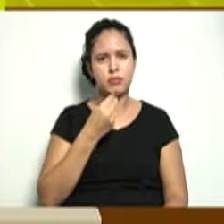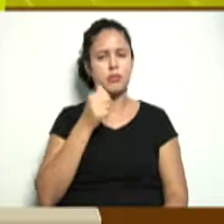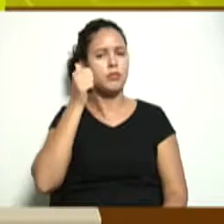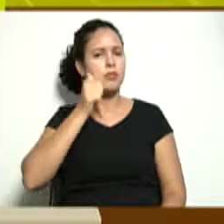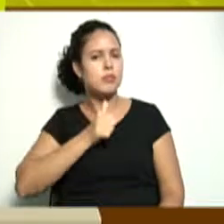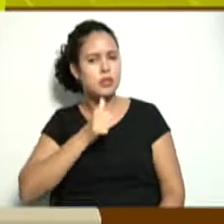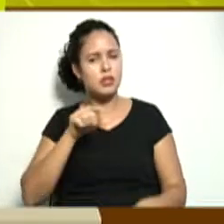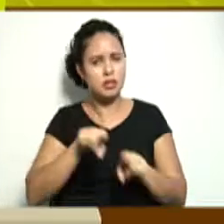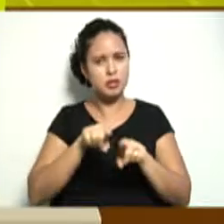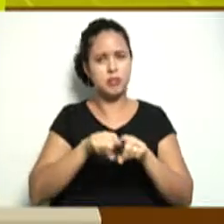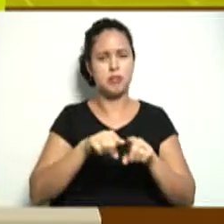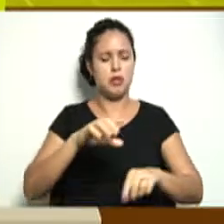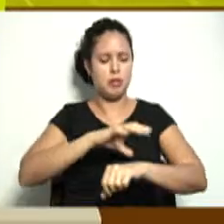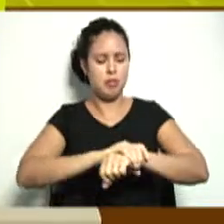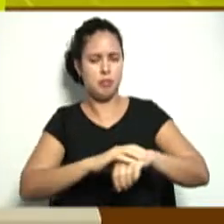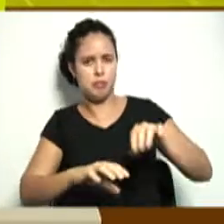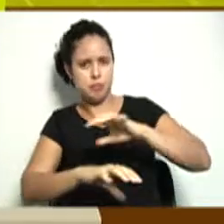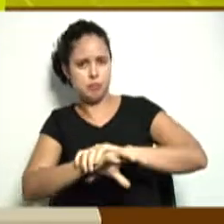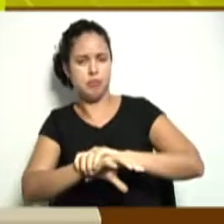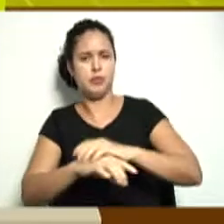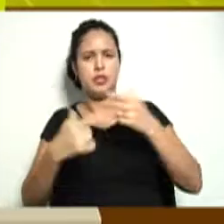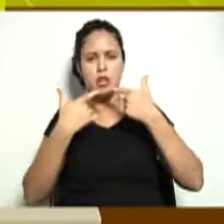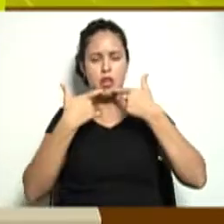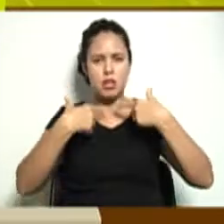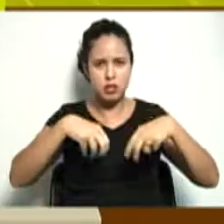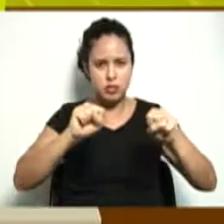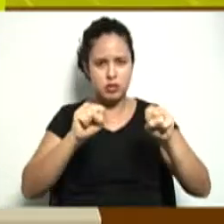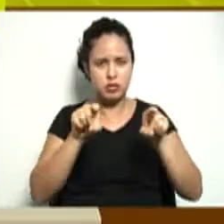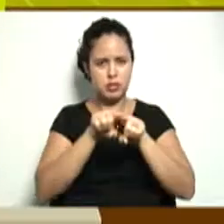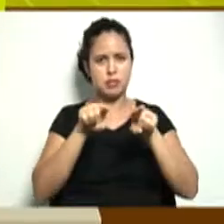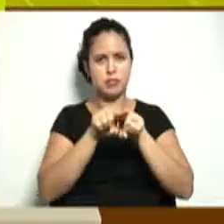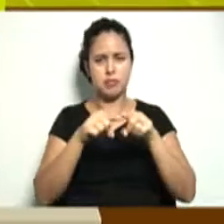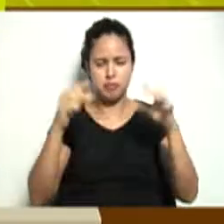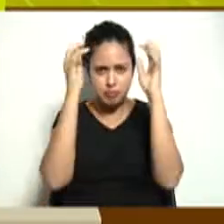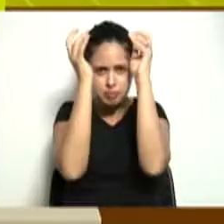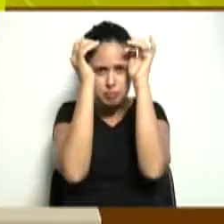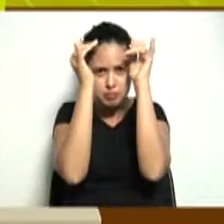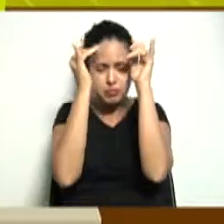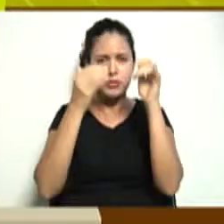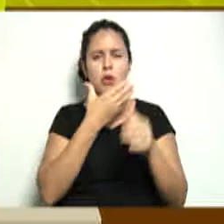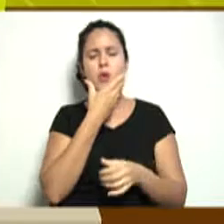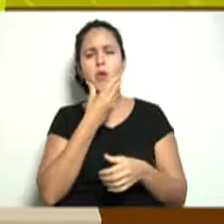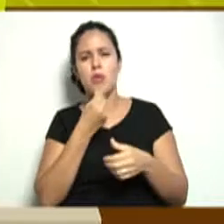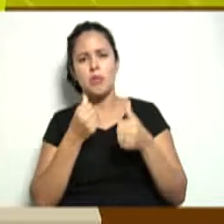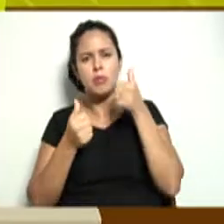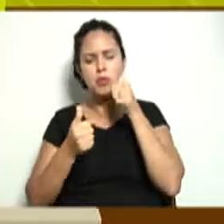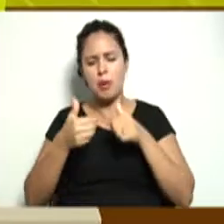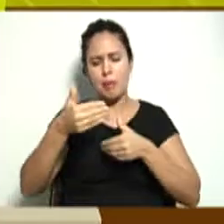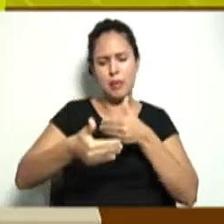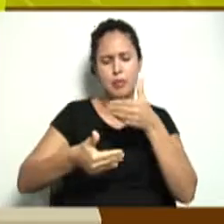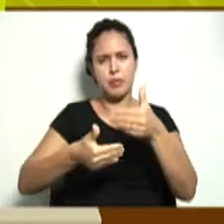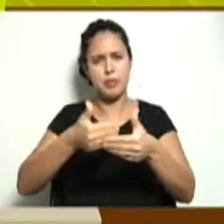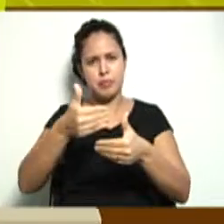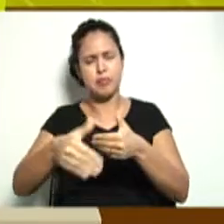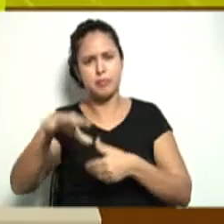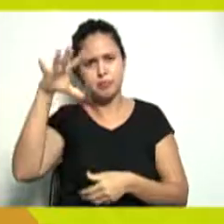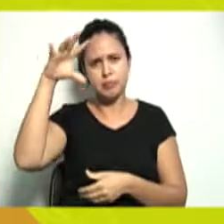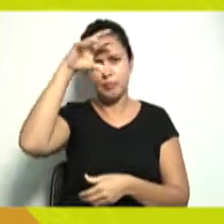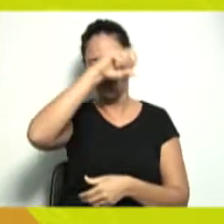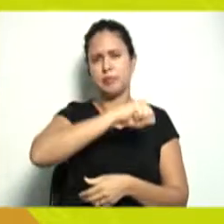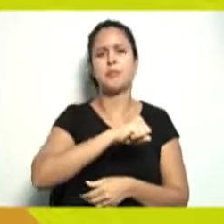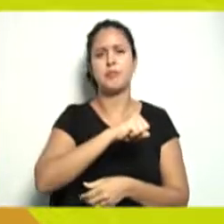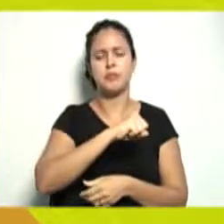da mão, dos órgãos, da linguagem e do cérebro, os homens foram aprendendo a executar operações mais